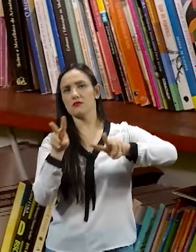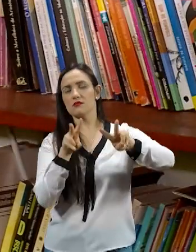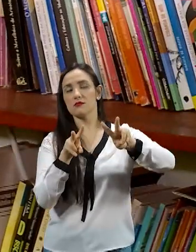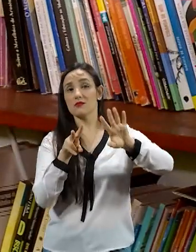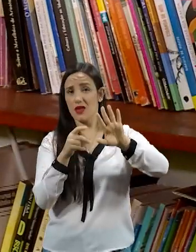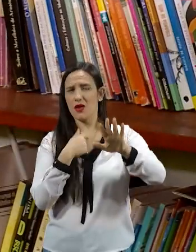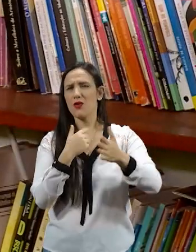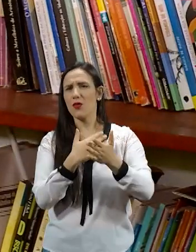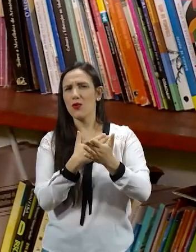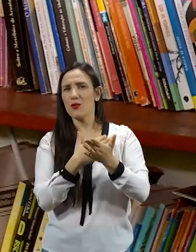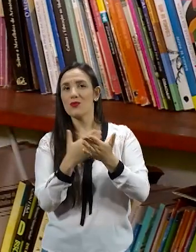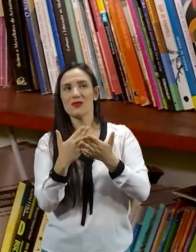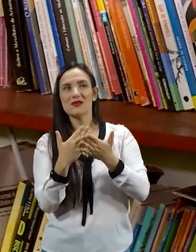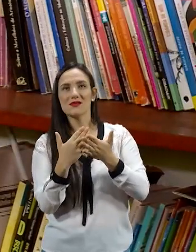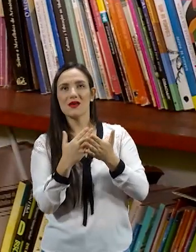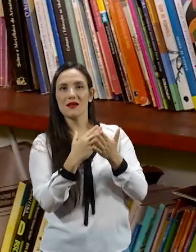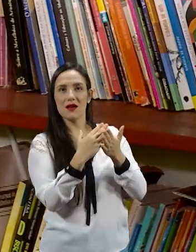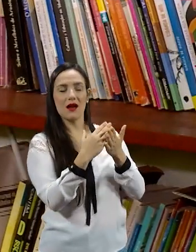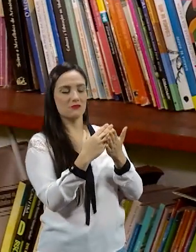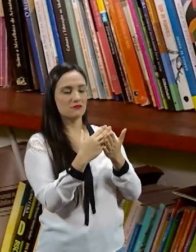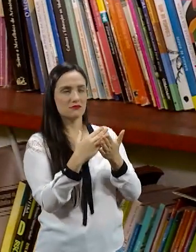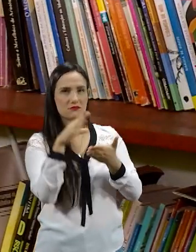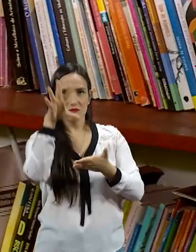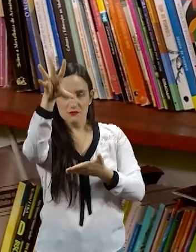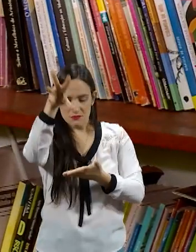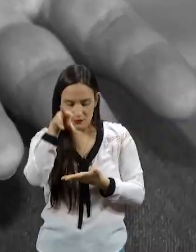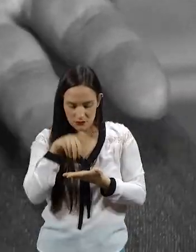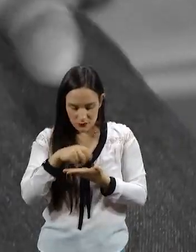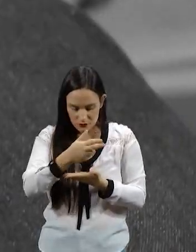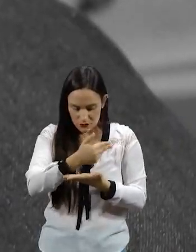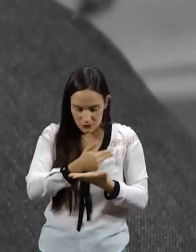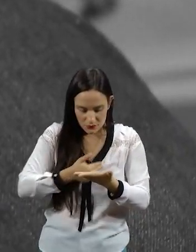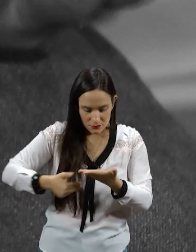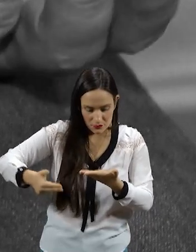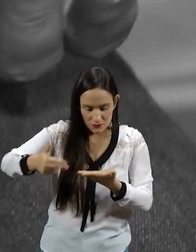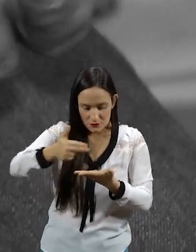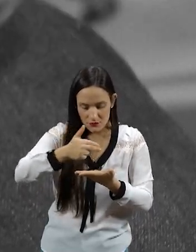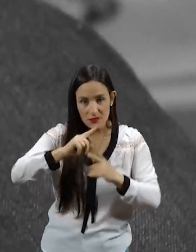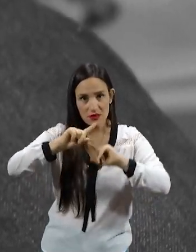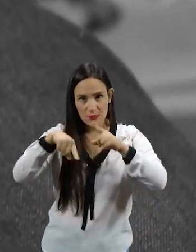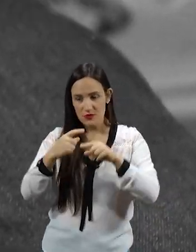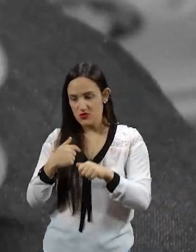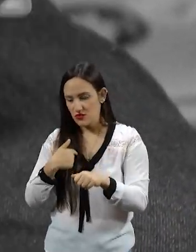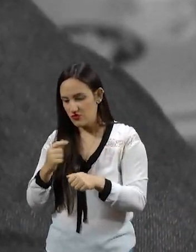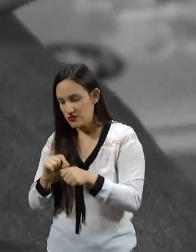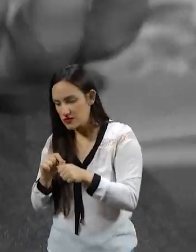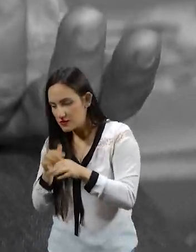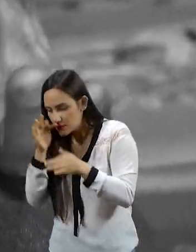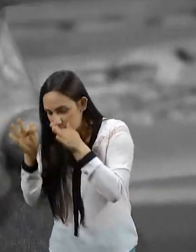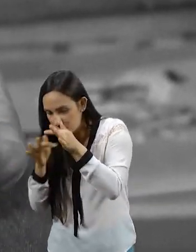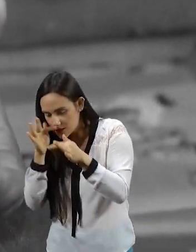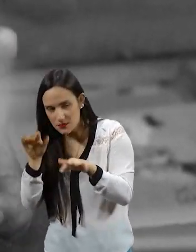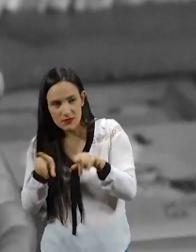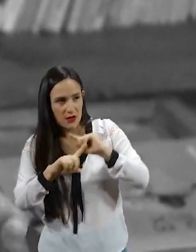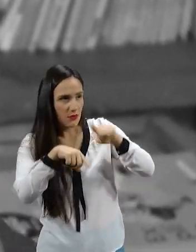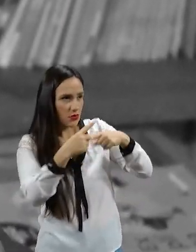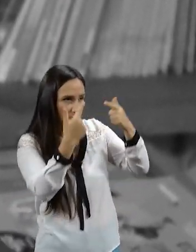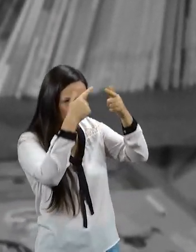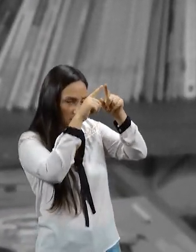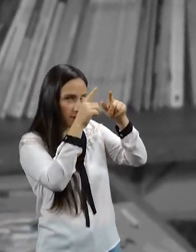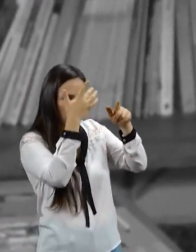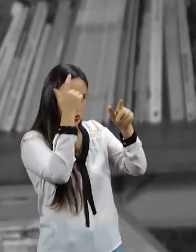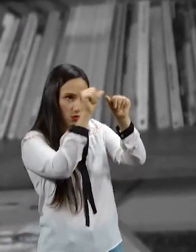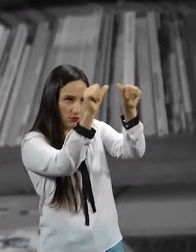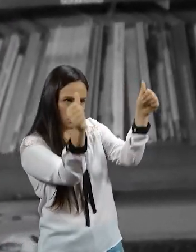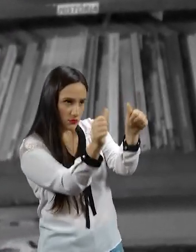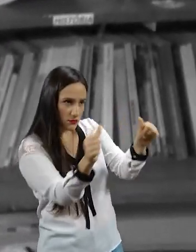das primeiras coisas que eu consegui representar foi a paisagem. A partir da paisagem eu já pintei florais, já pintei figura humana,